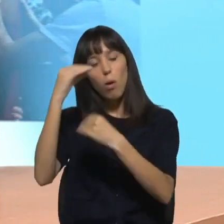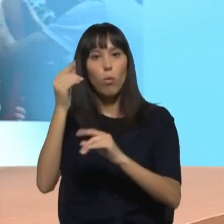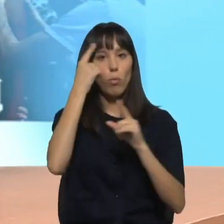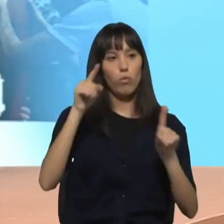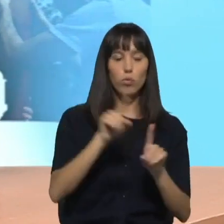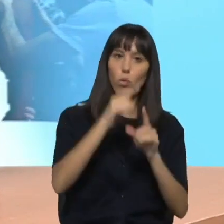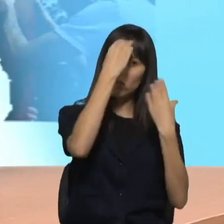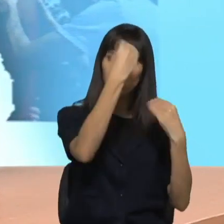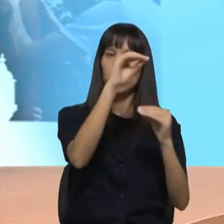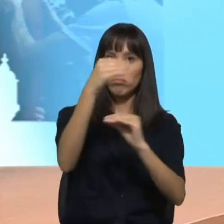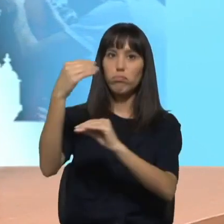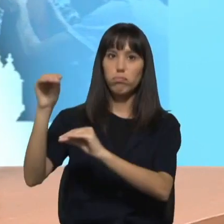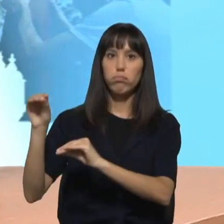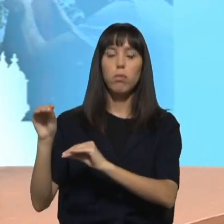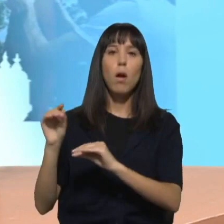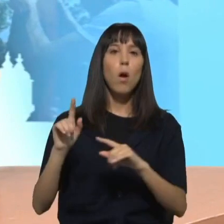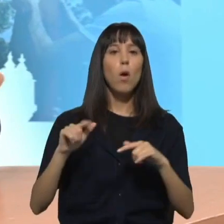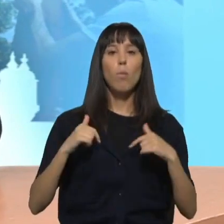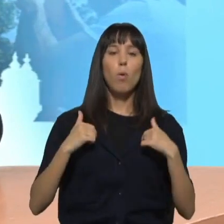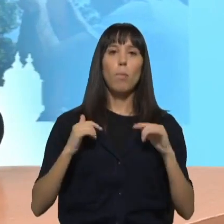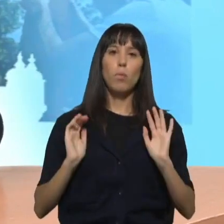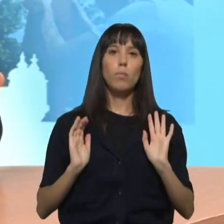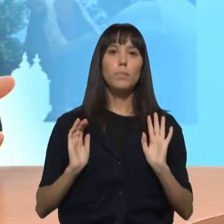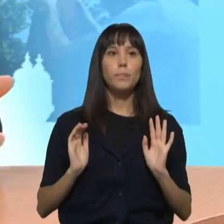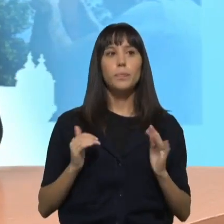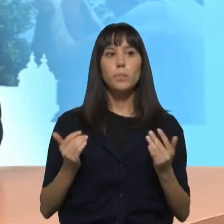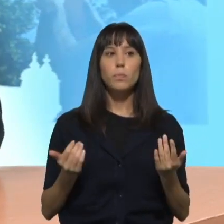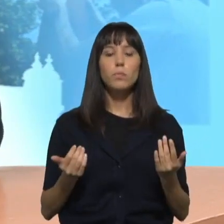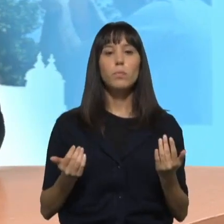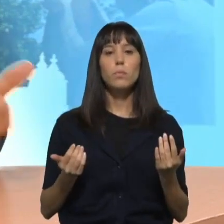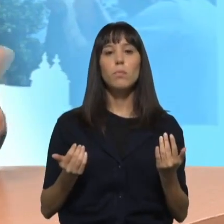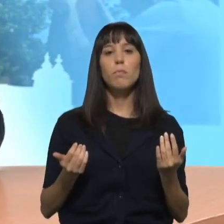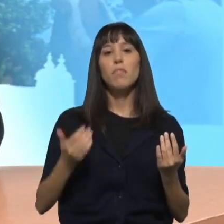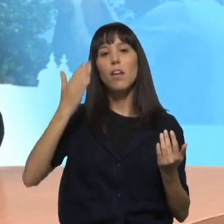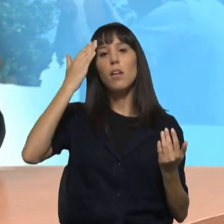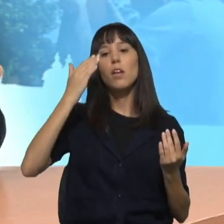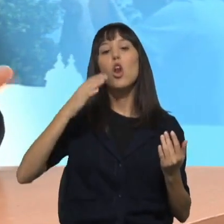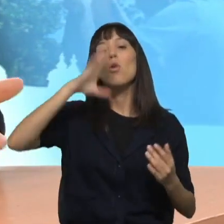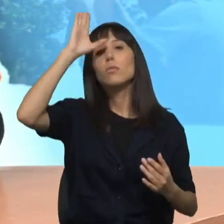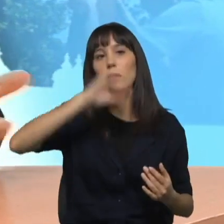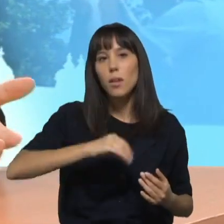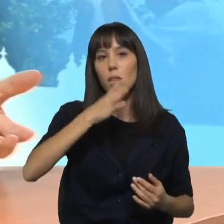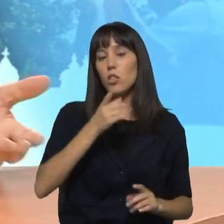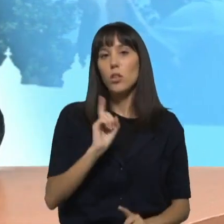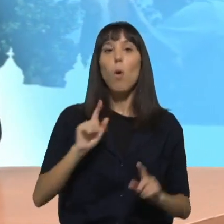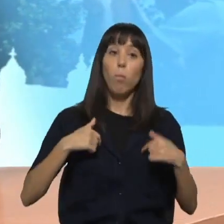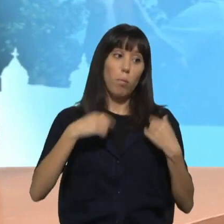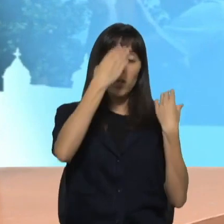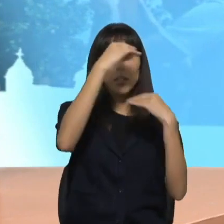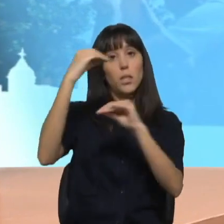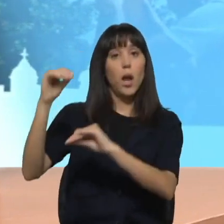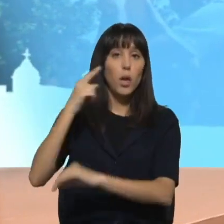e ensinava, e portanto não tinha a validade de pressupor que não sei, não, ele pretendia ensinar, portanto